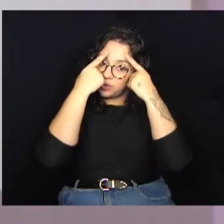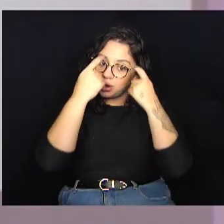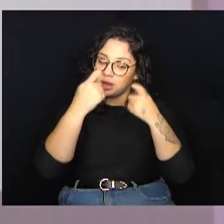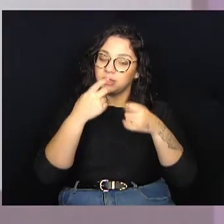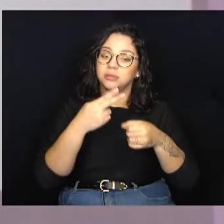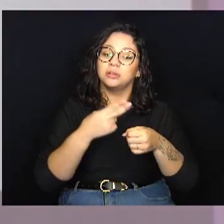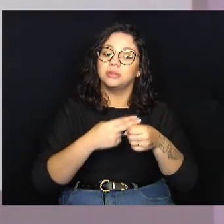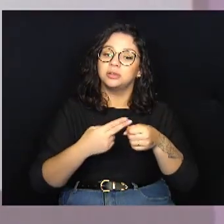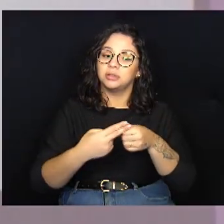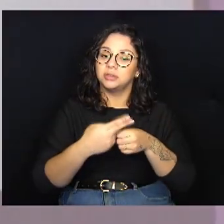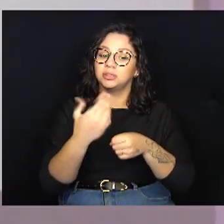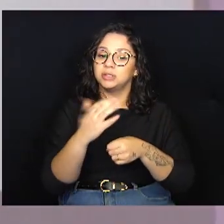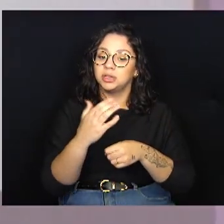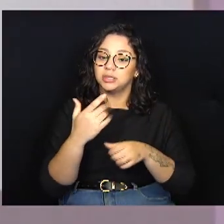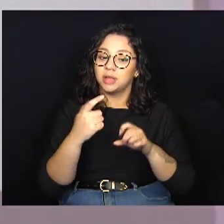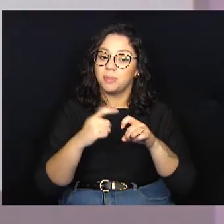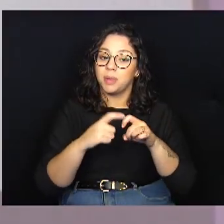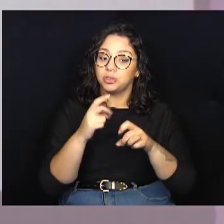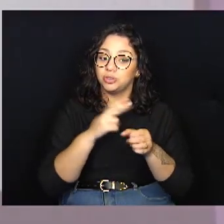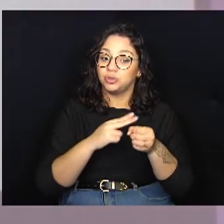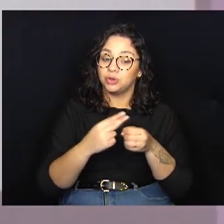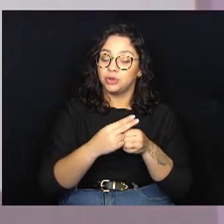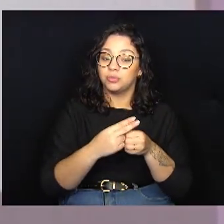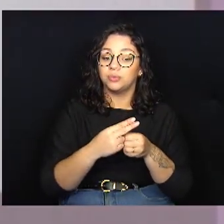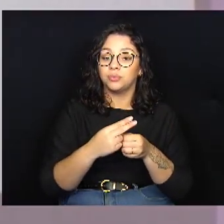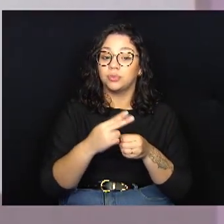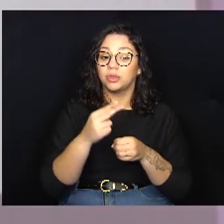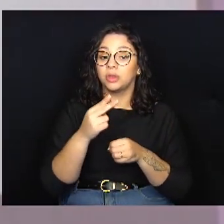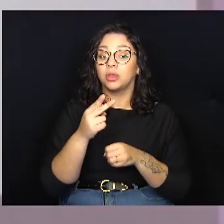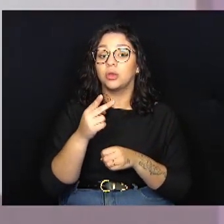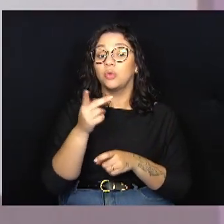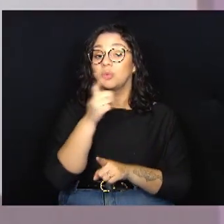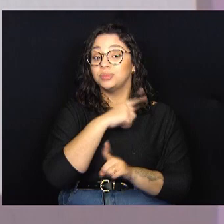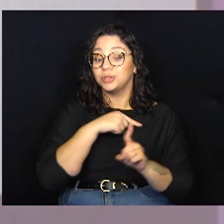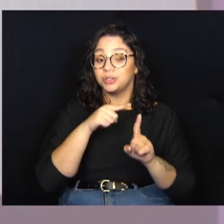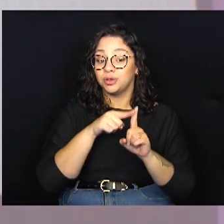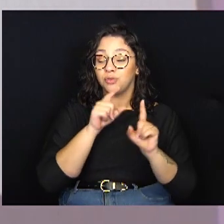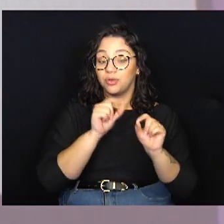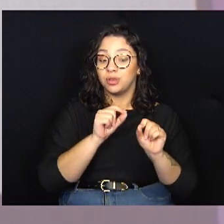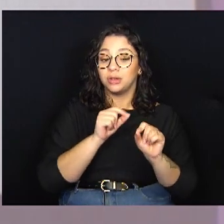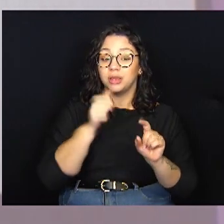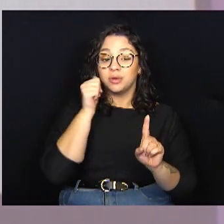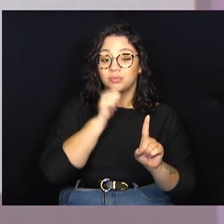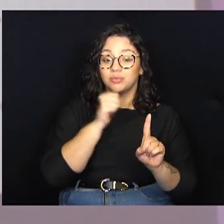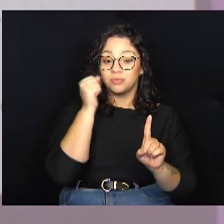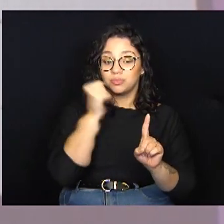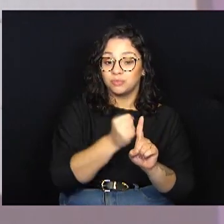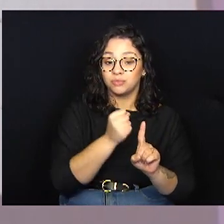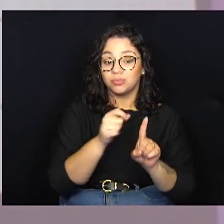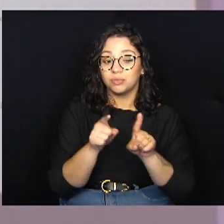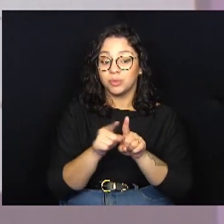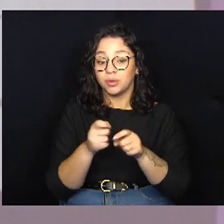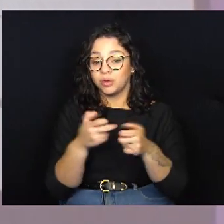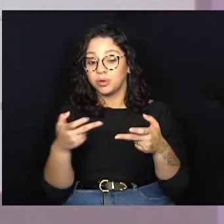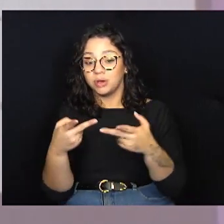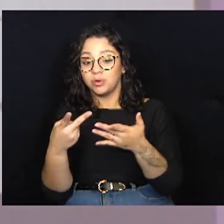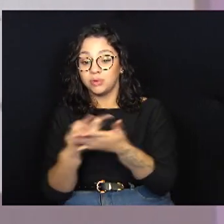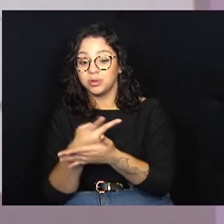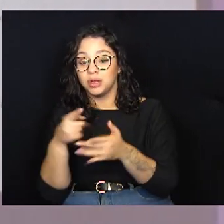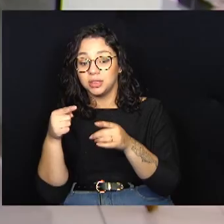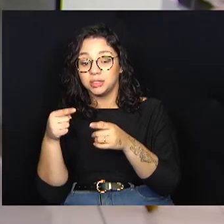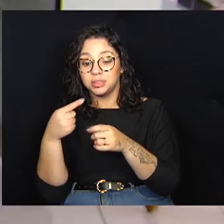A pesquisa de Tamires tem como foco os homicídios femininos e os feminicídios ocorridos na cidade